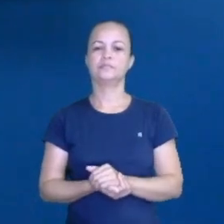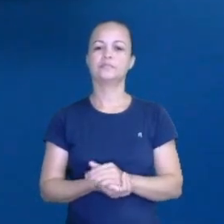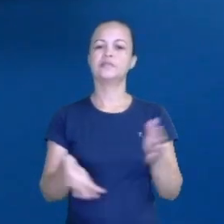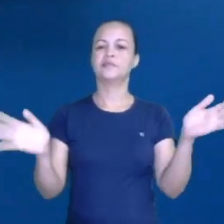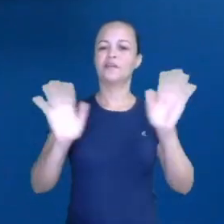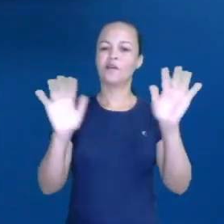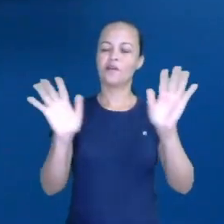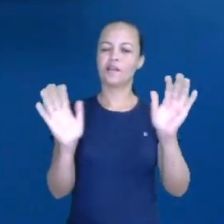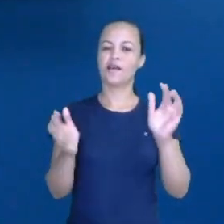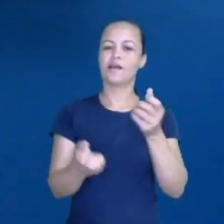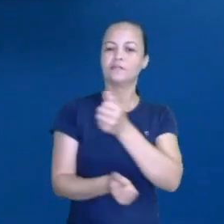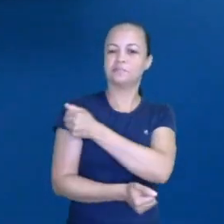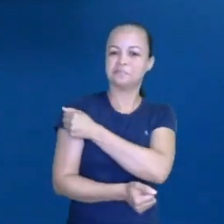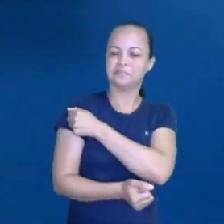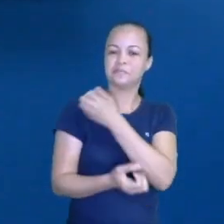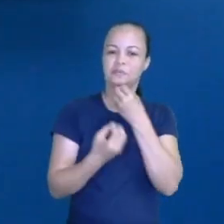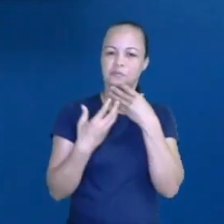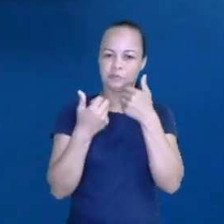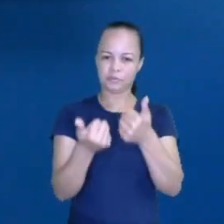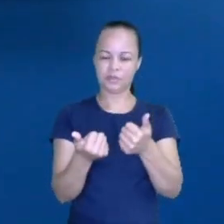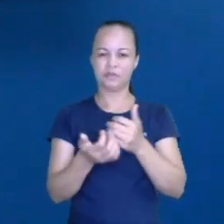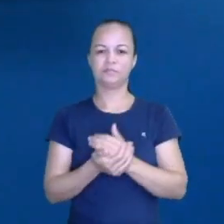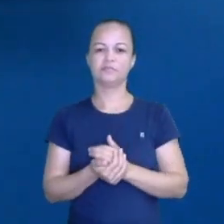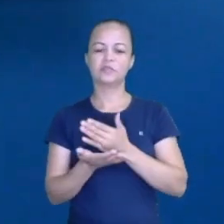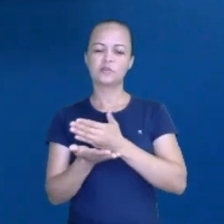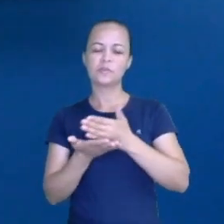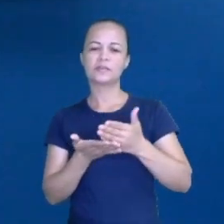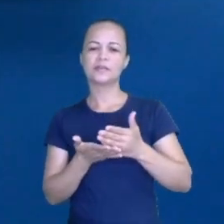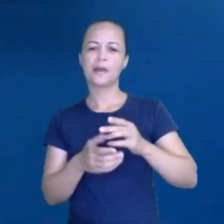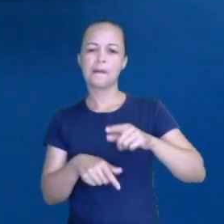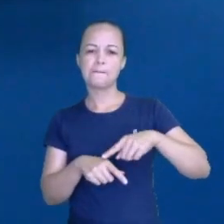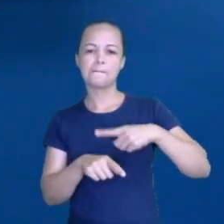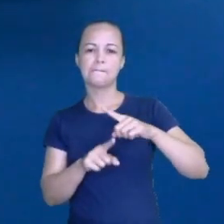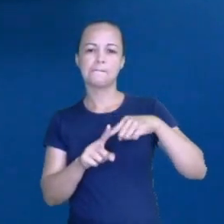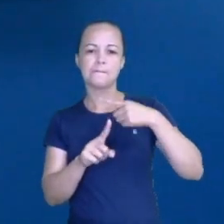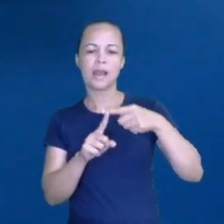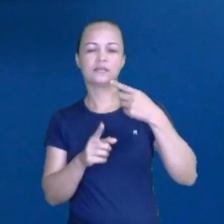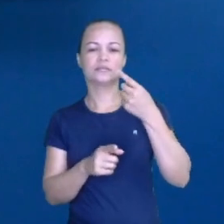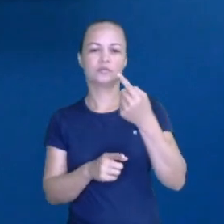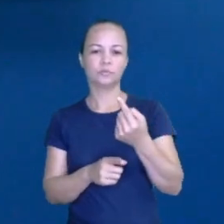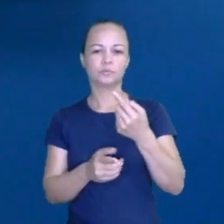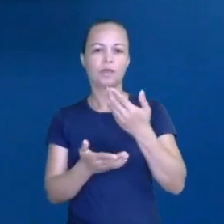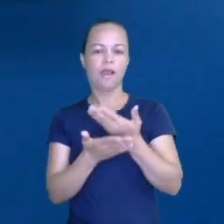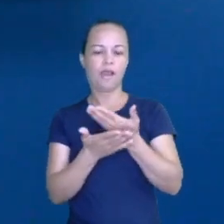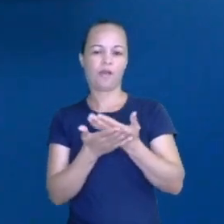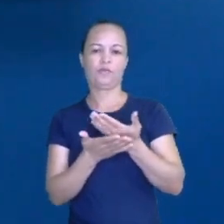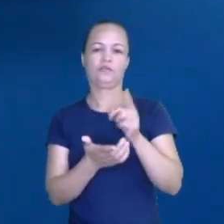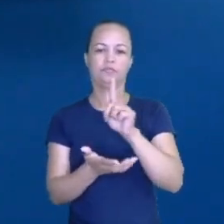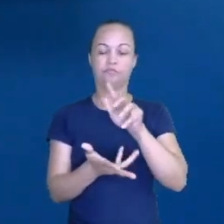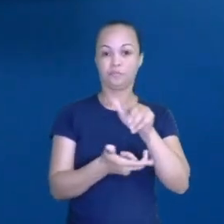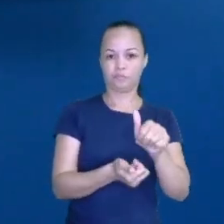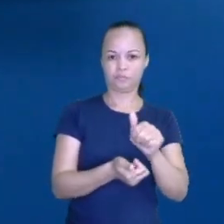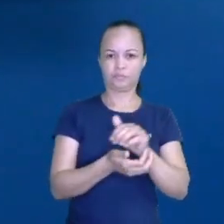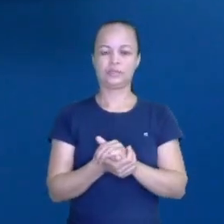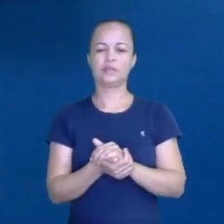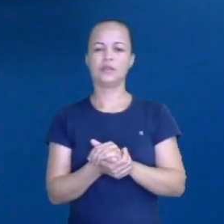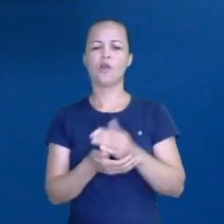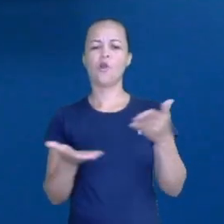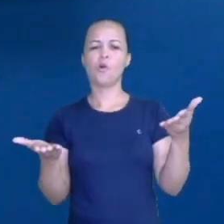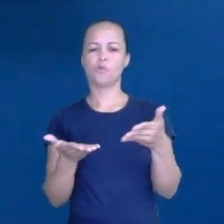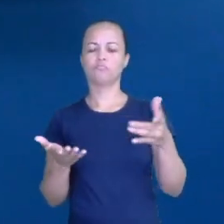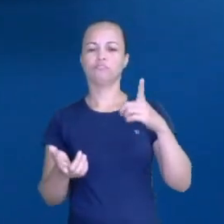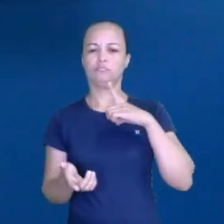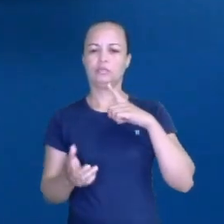Olá, gente, tudo bem? Vamos para mais uma aula de geografia hoje. E hoje temos como tema tipos